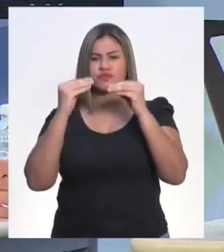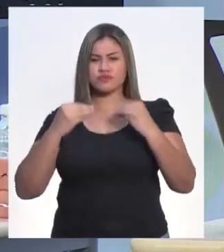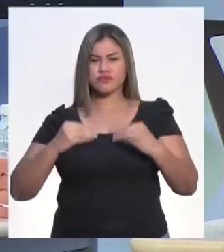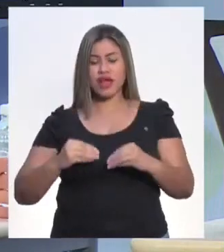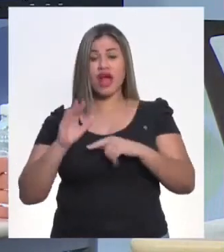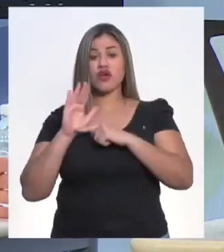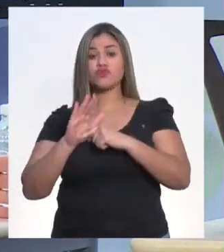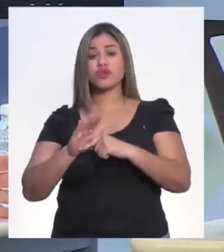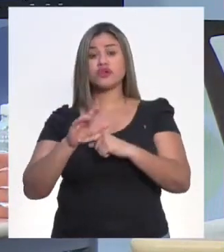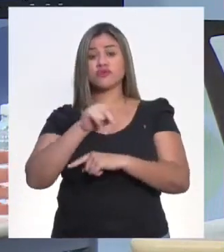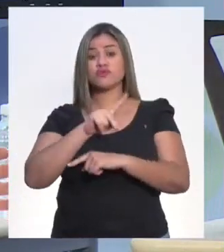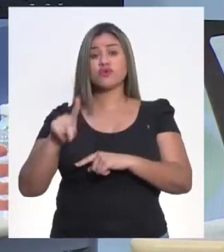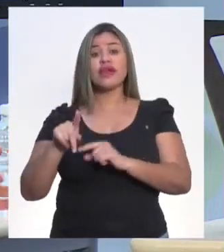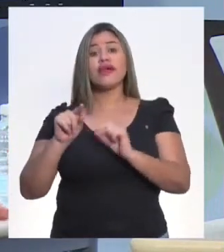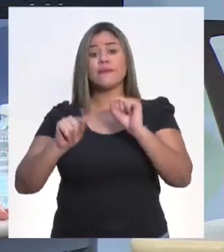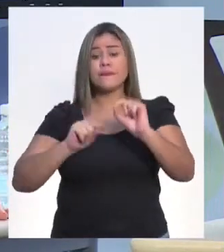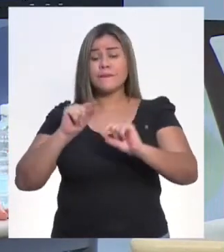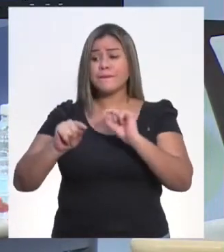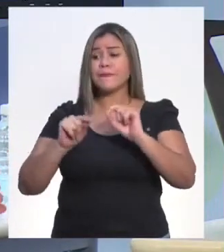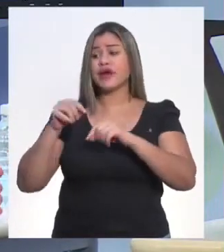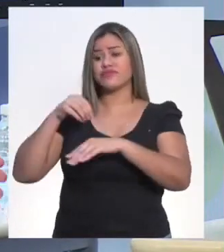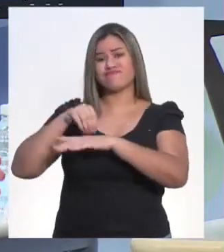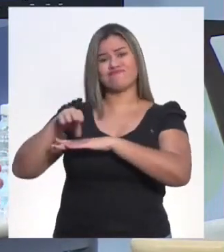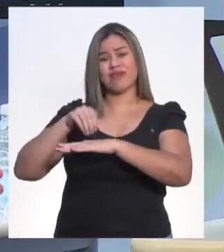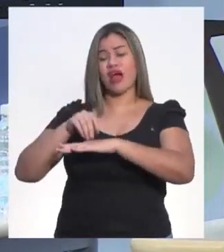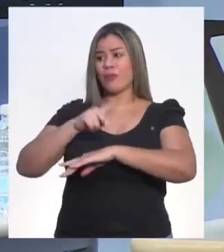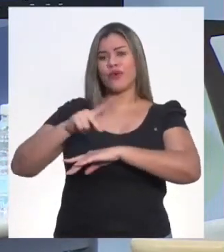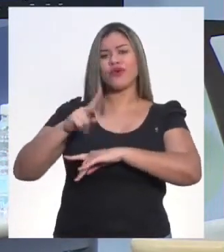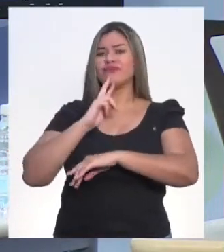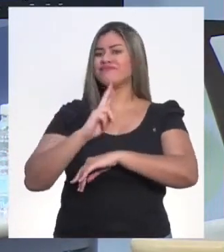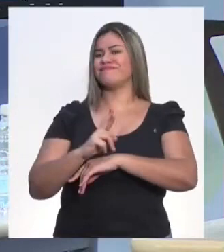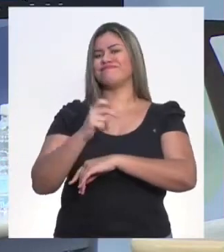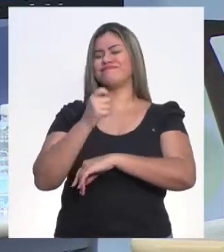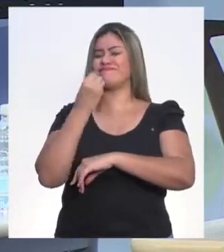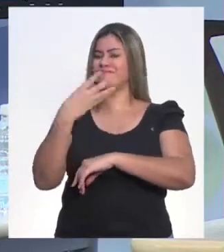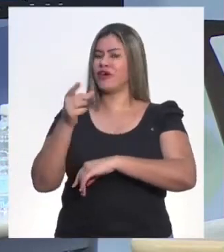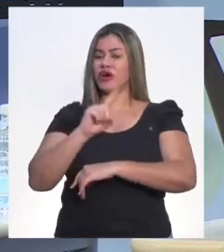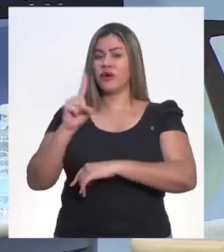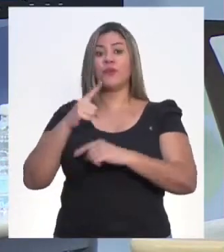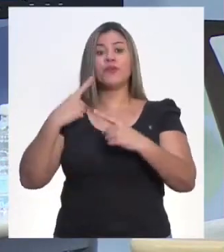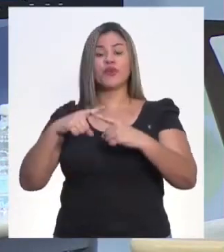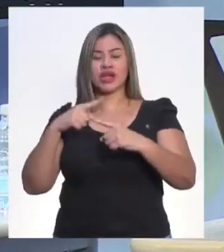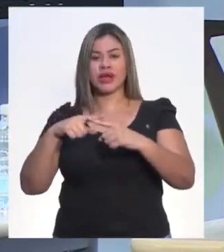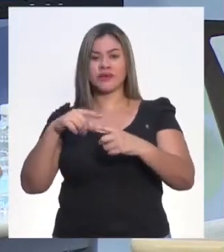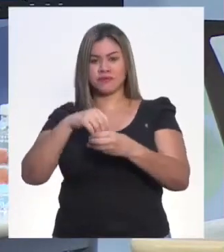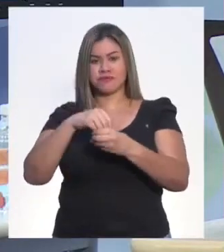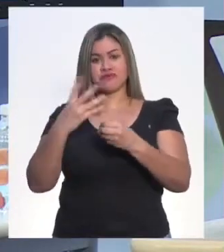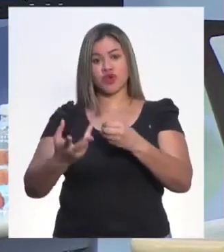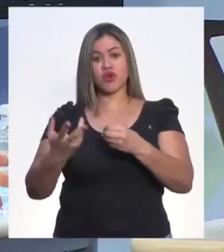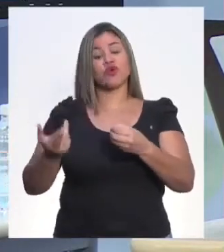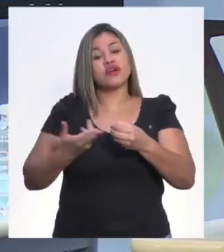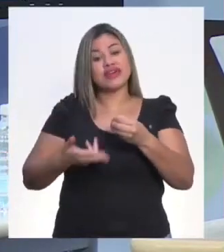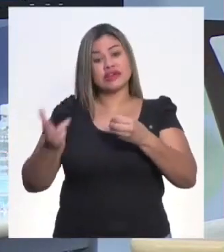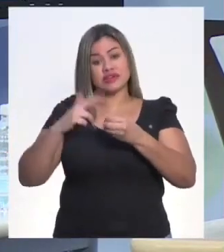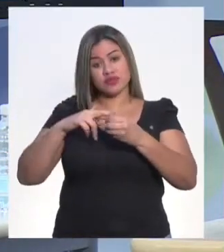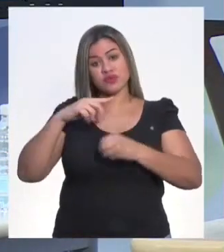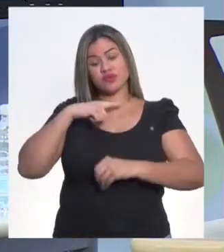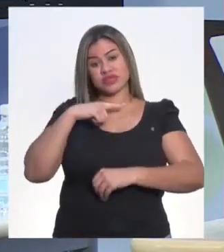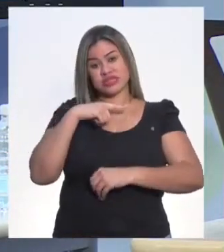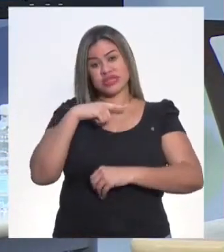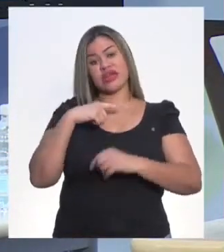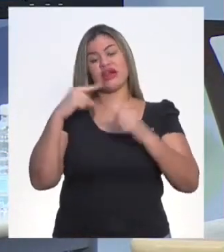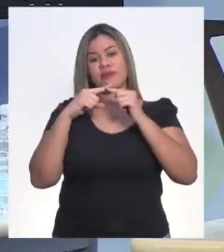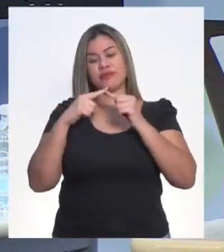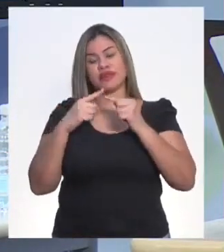professores não deem as respostas das atividades. Nós estamos retomando alguns conteúdos, né, que são conceitos básicos da